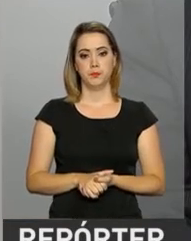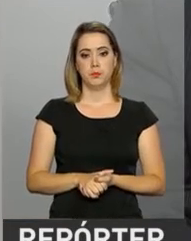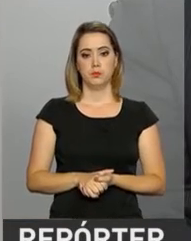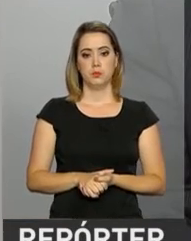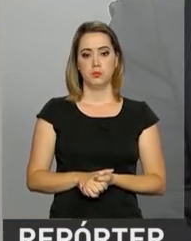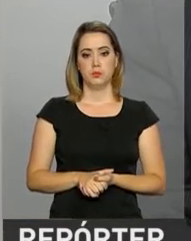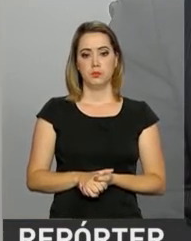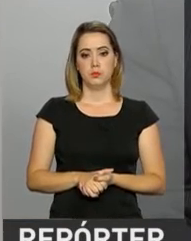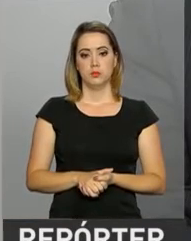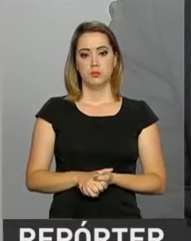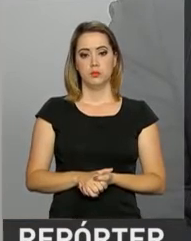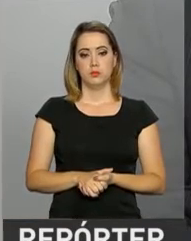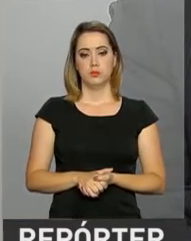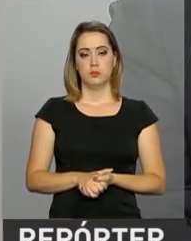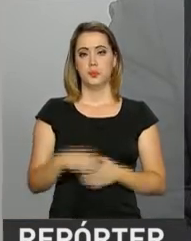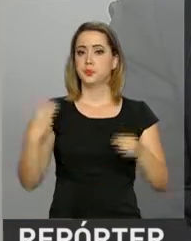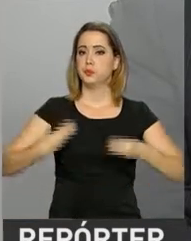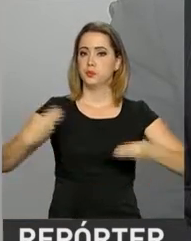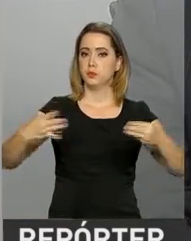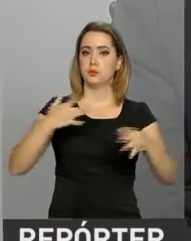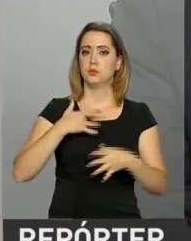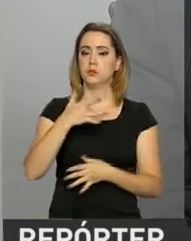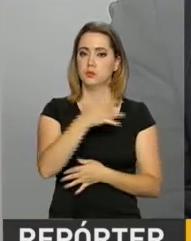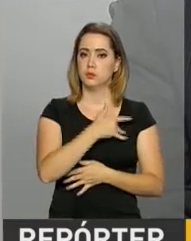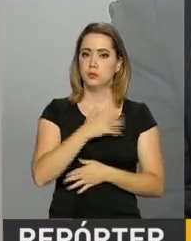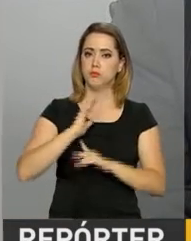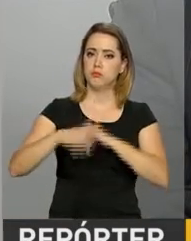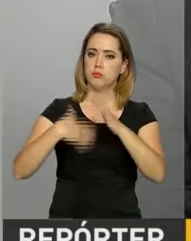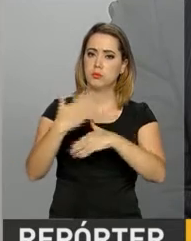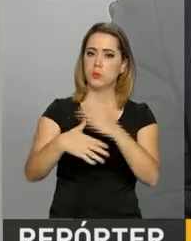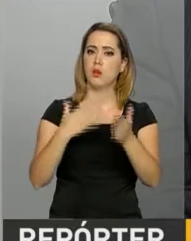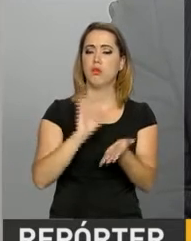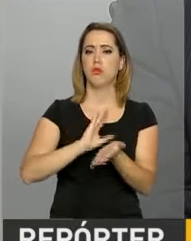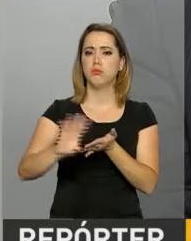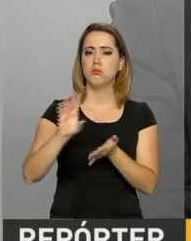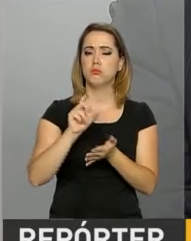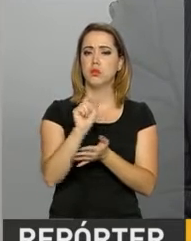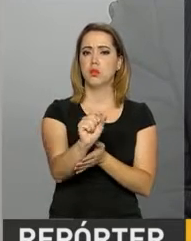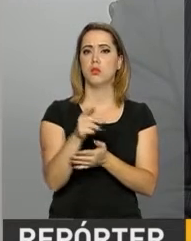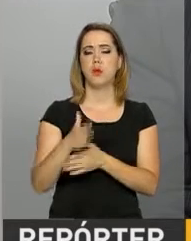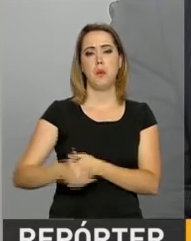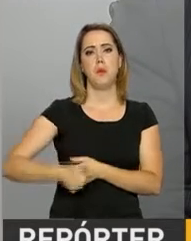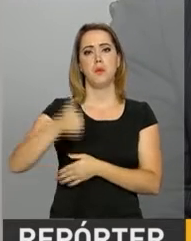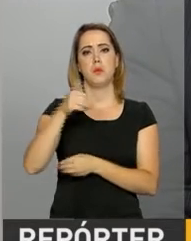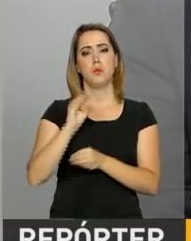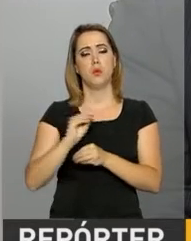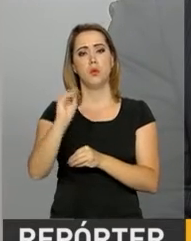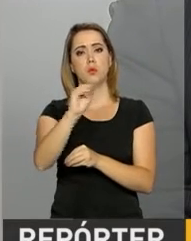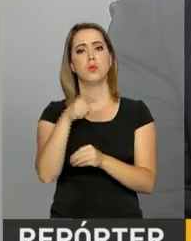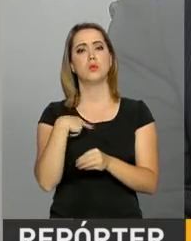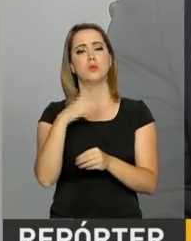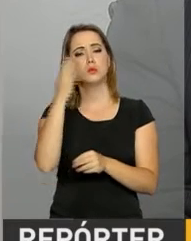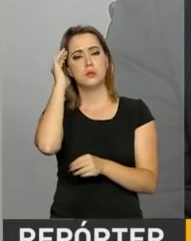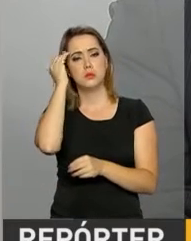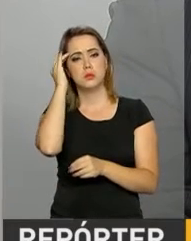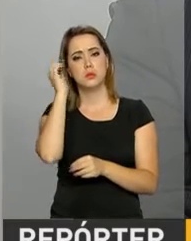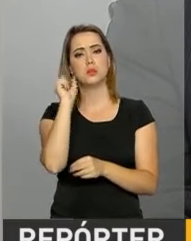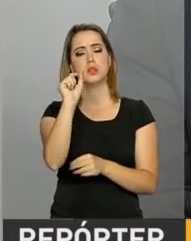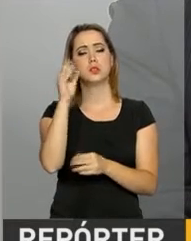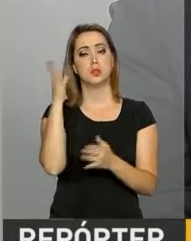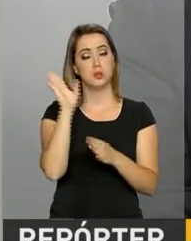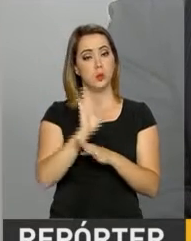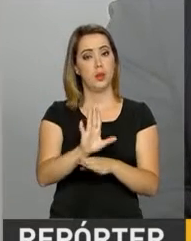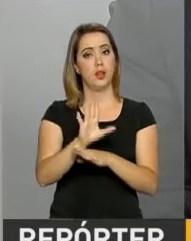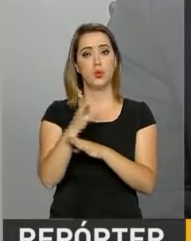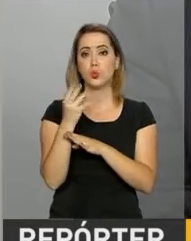investido nos últimos anos na expulsão de oferta de práticas integrativas e complementares entendendo que essa prática também contribuído